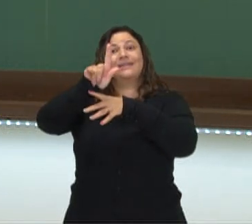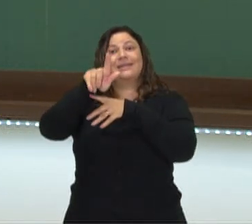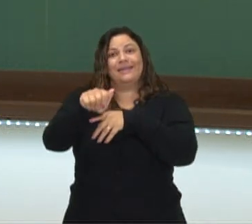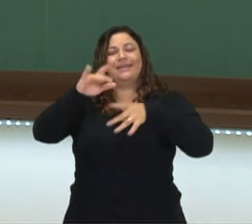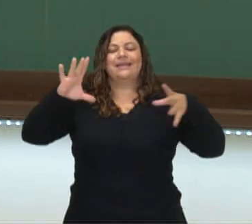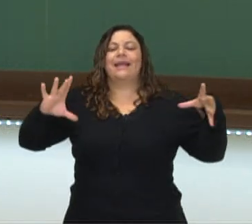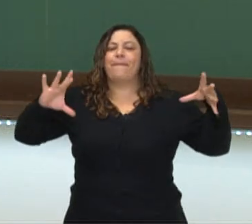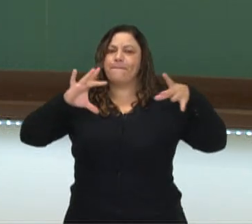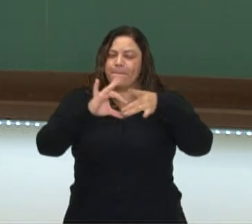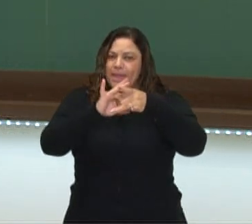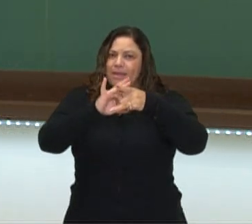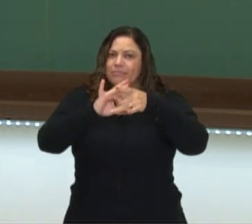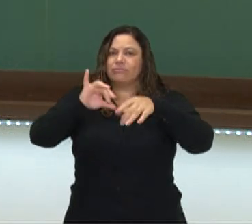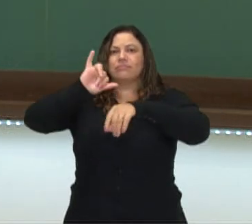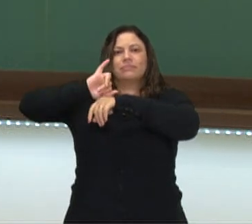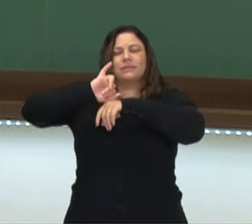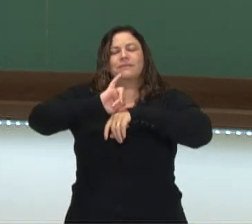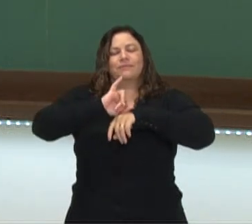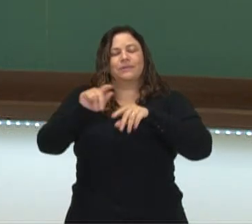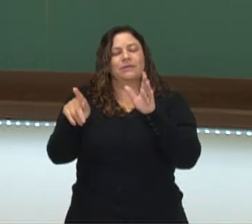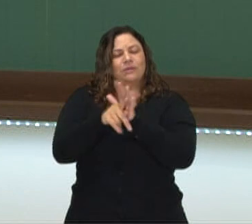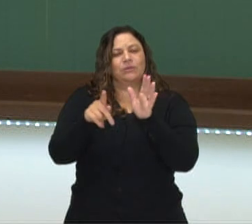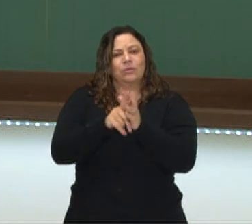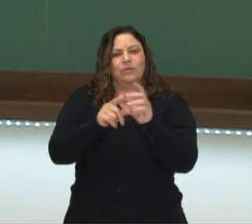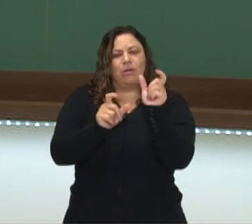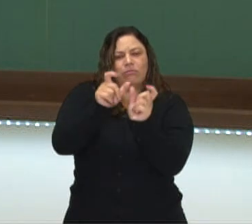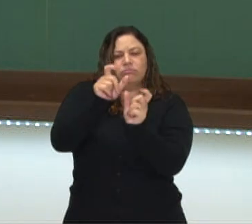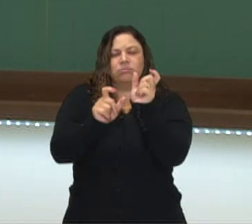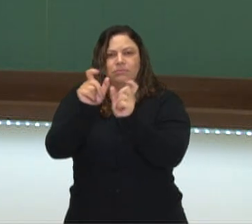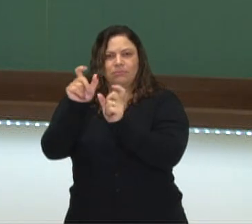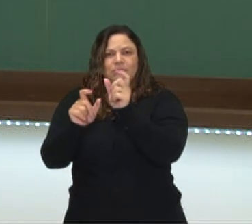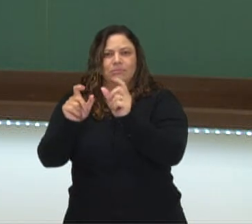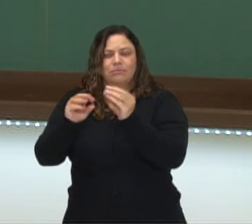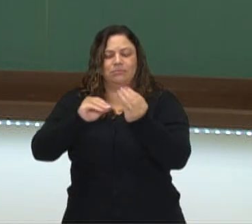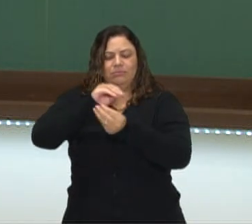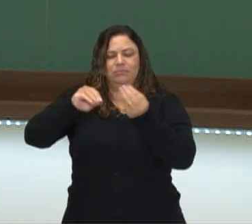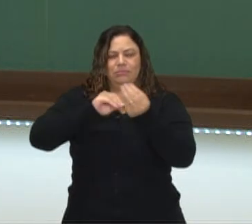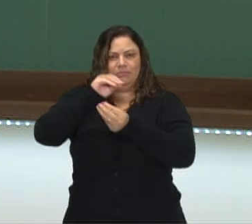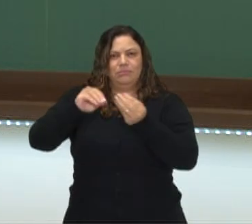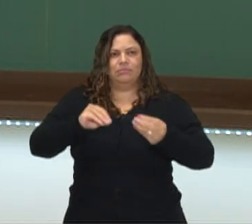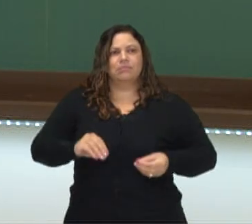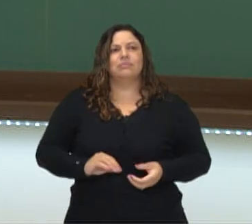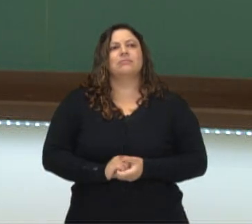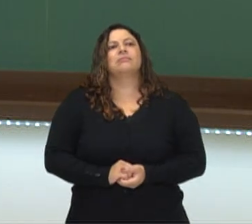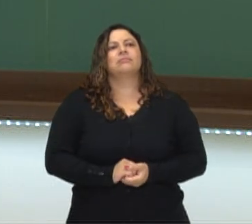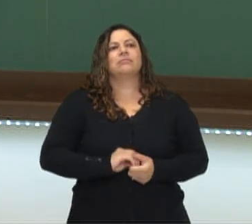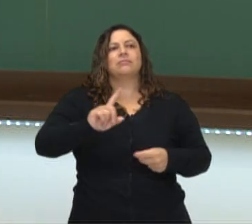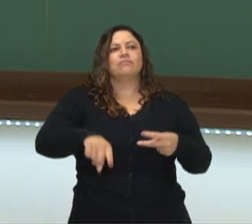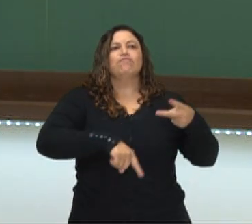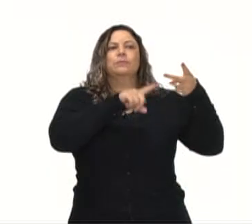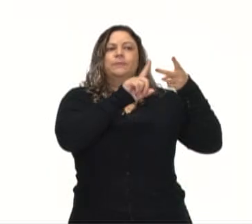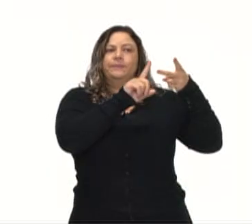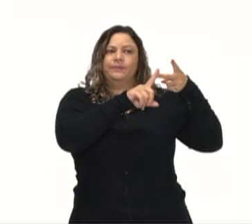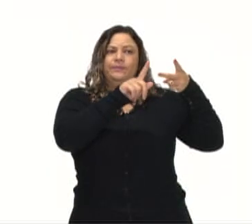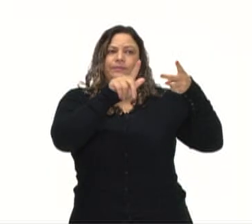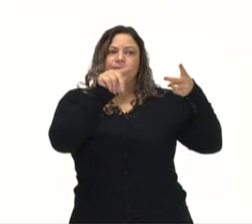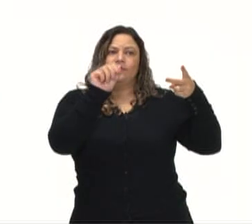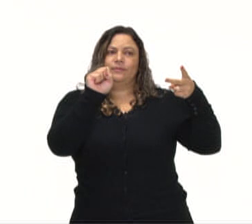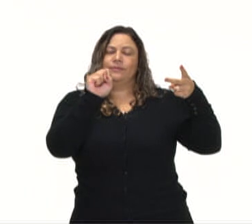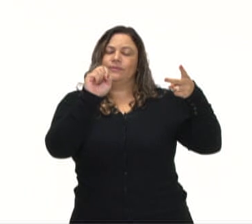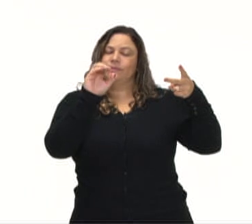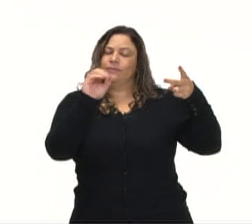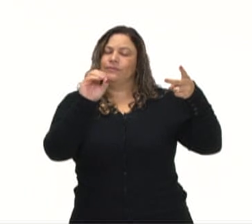é o solvente? Ele é o solvente. E os outros gases presentes aqui nesta solução, o